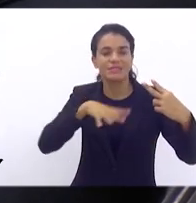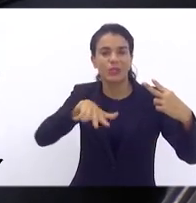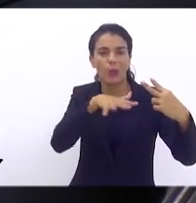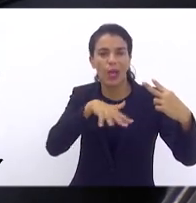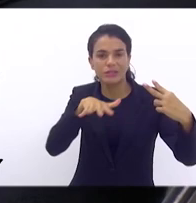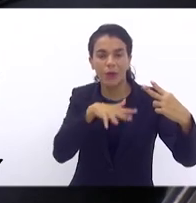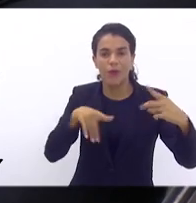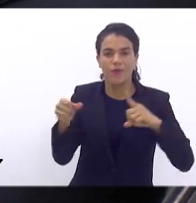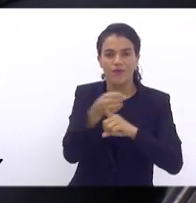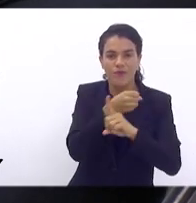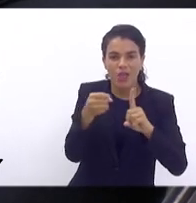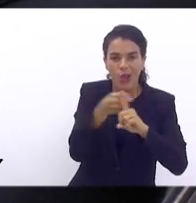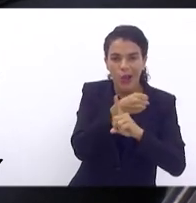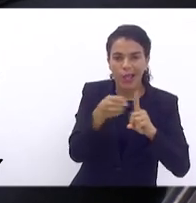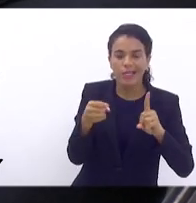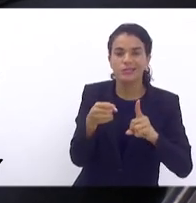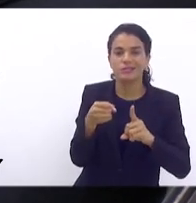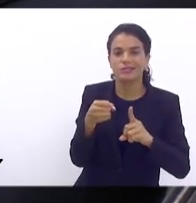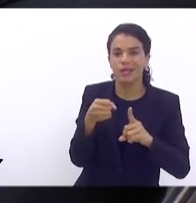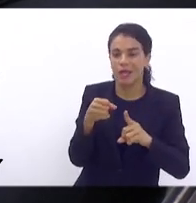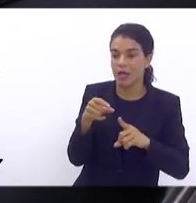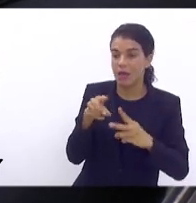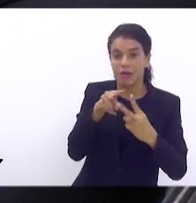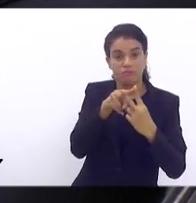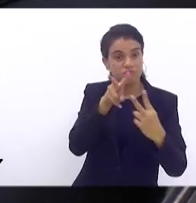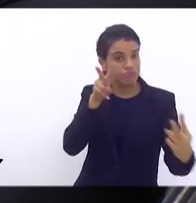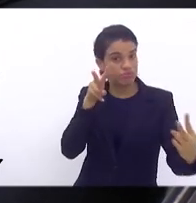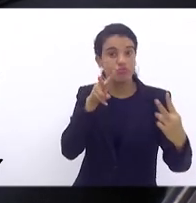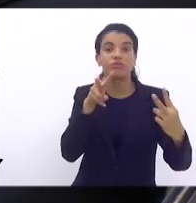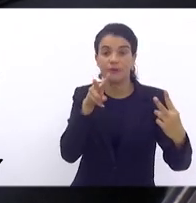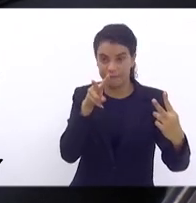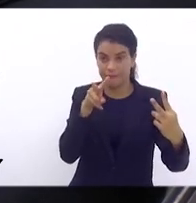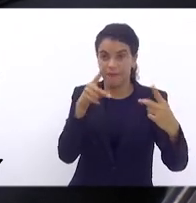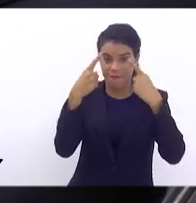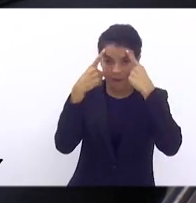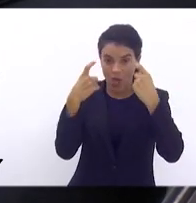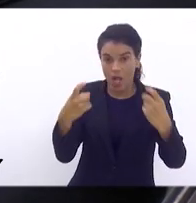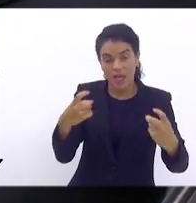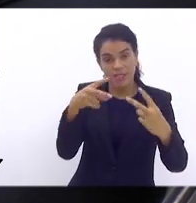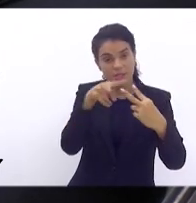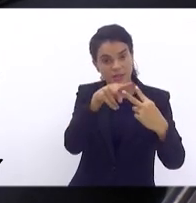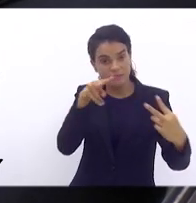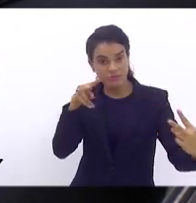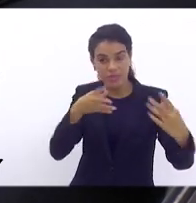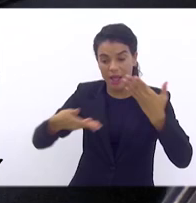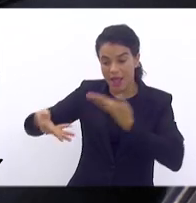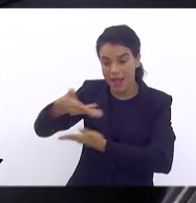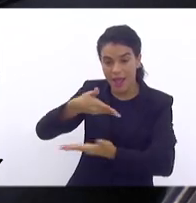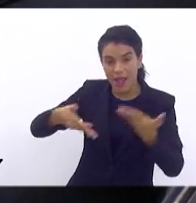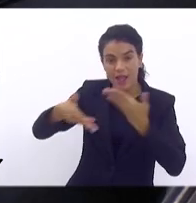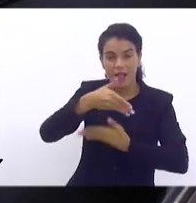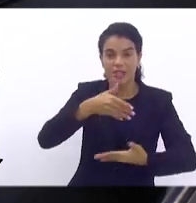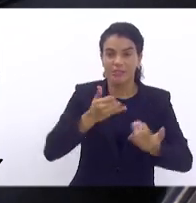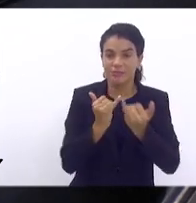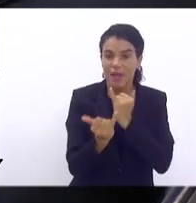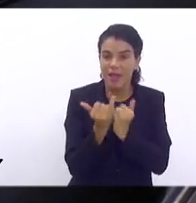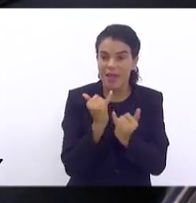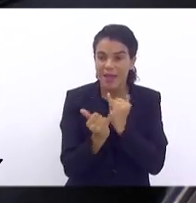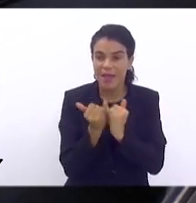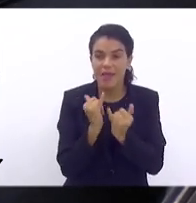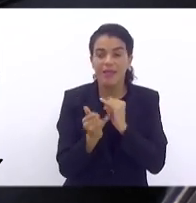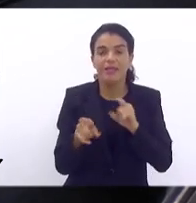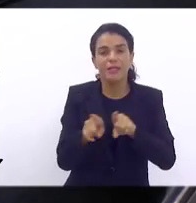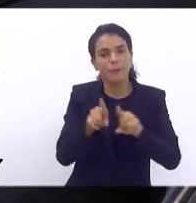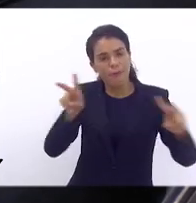casos de violência é no meio cibernético nos contextos das relações íntimas de afeto e também